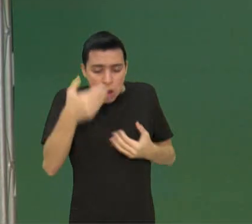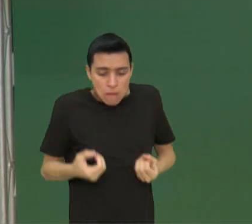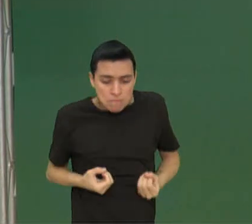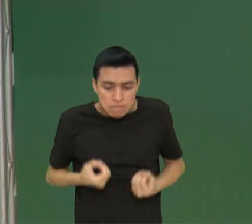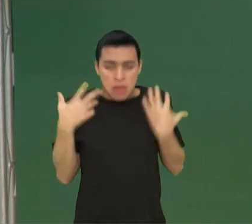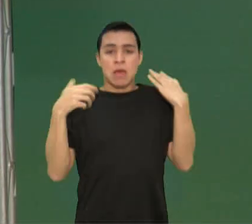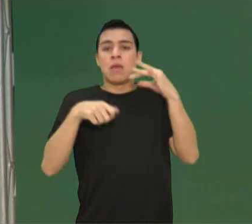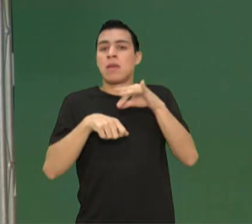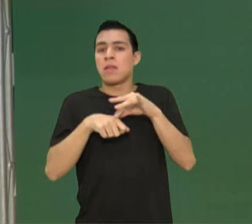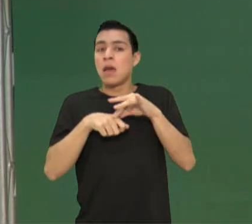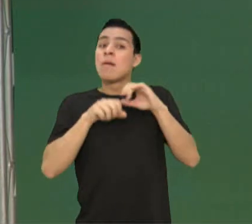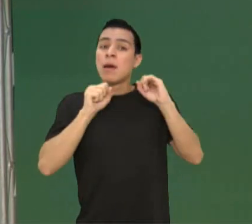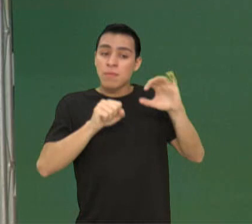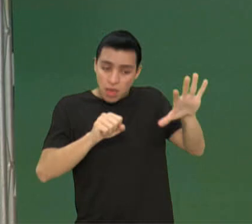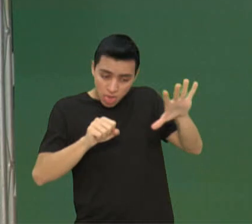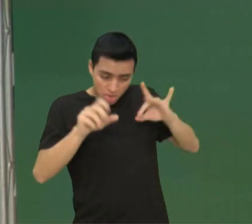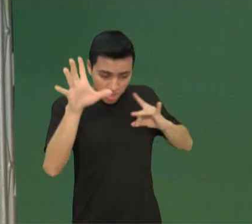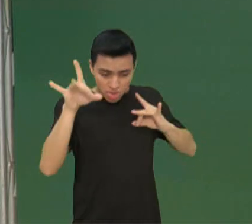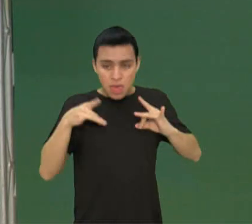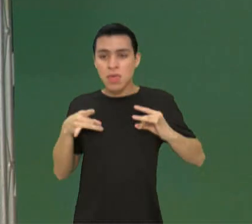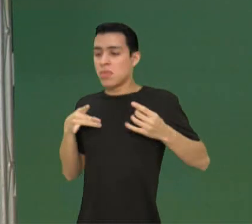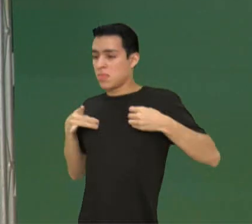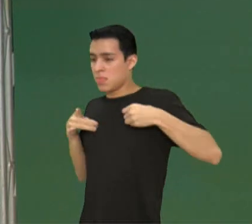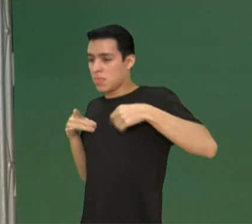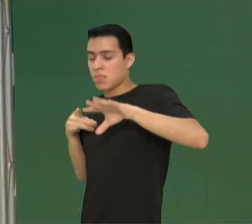doença, não a se contaminar e transmitir.